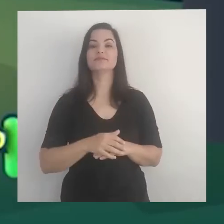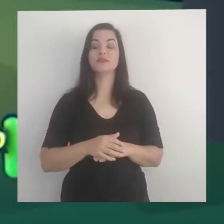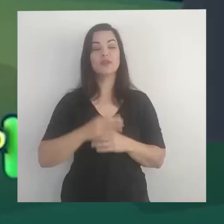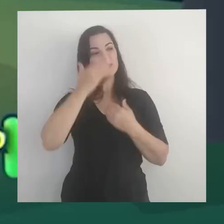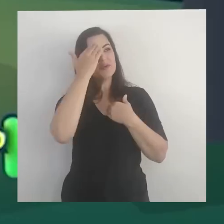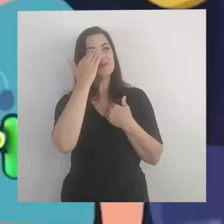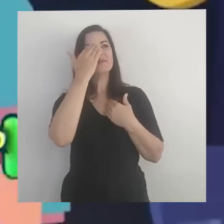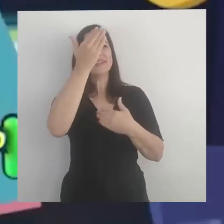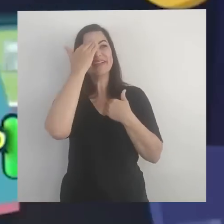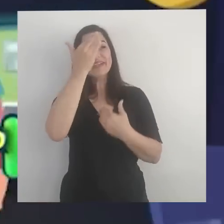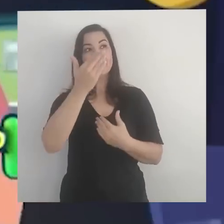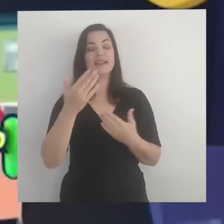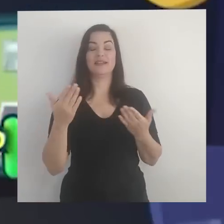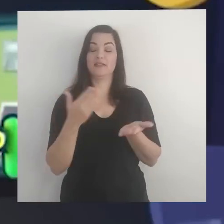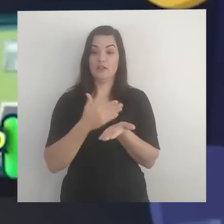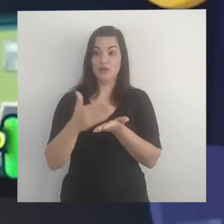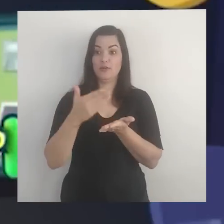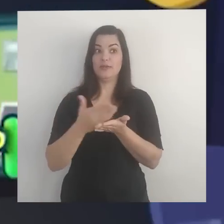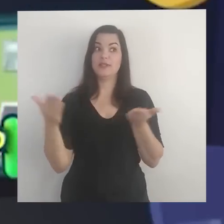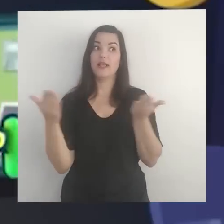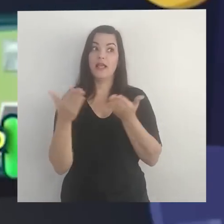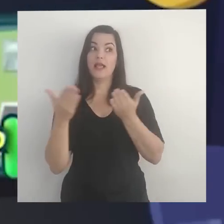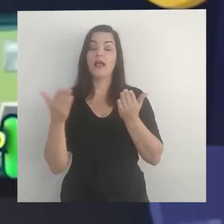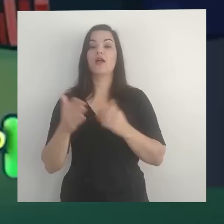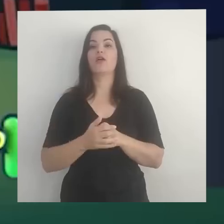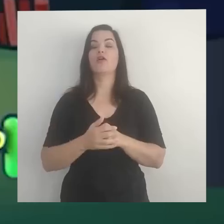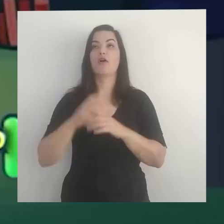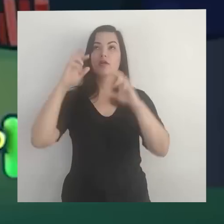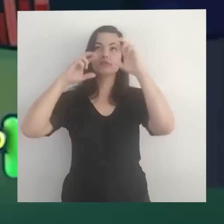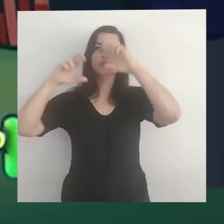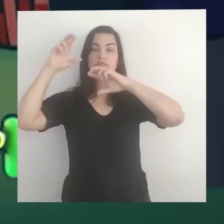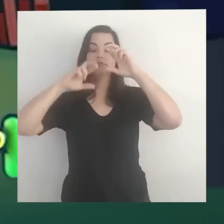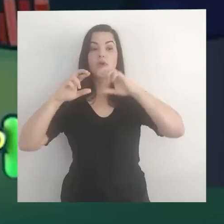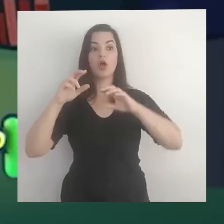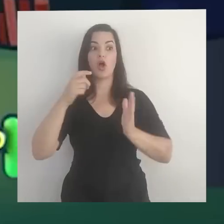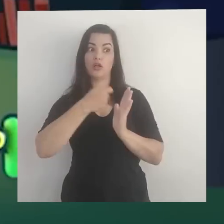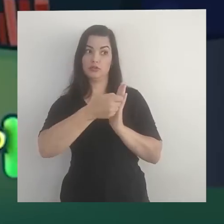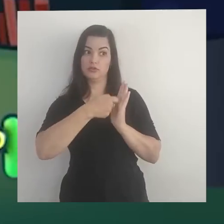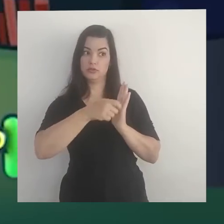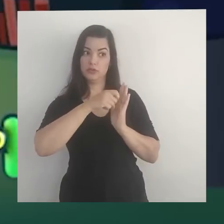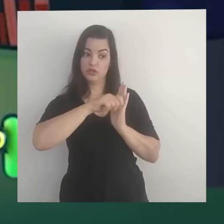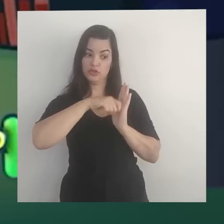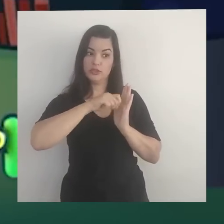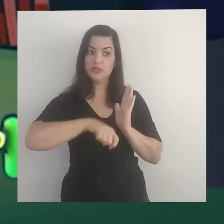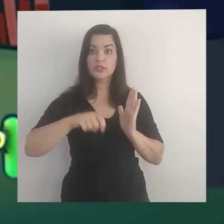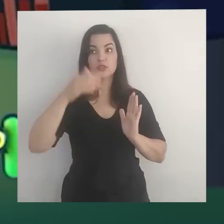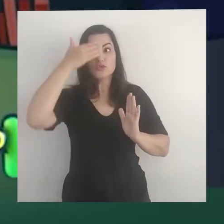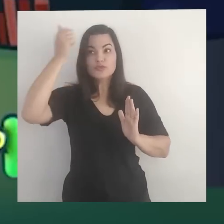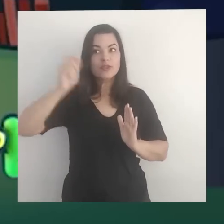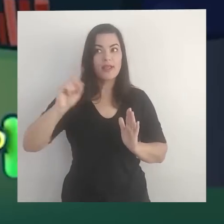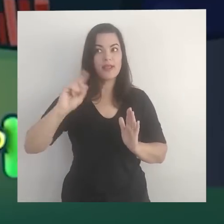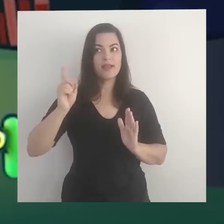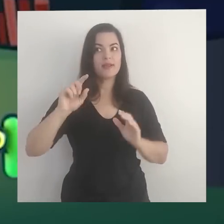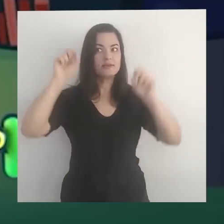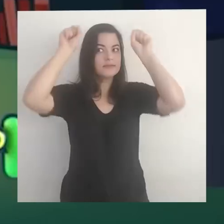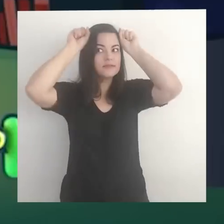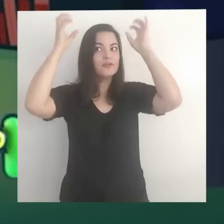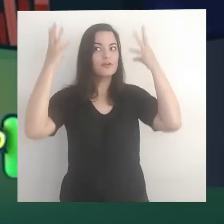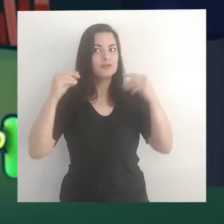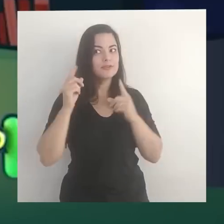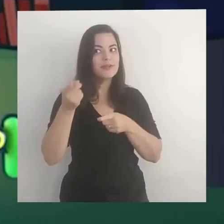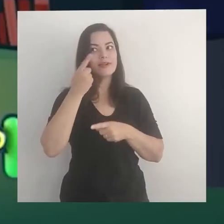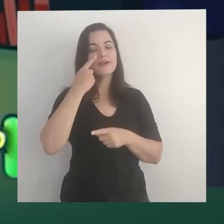nossa observação Terra-Marte. Não esqueça as anotações, cientista Luna. E aí, Luna? Achou